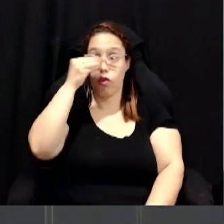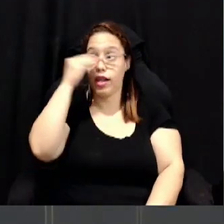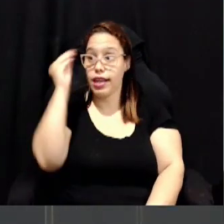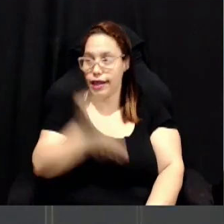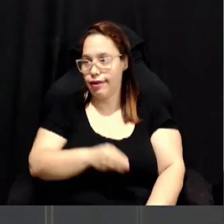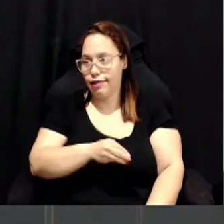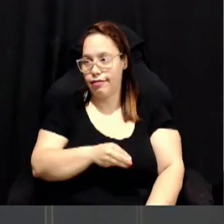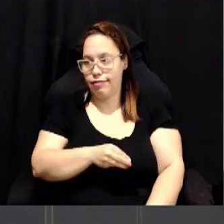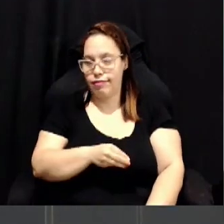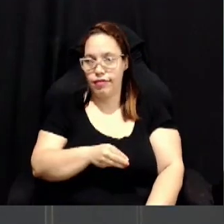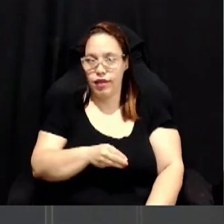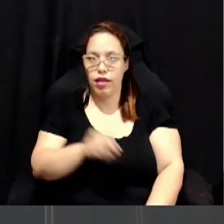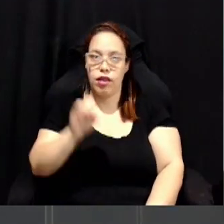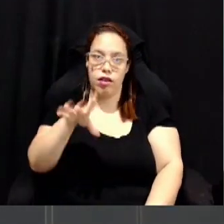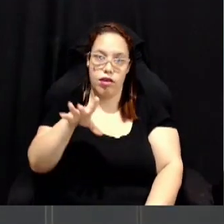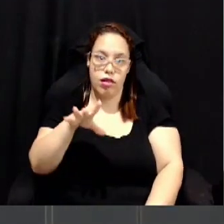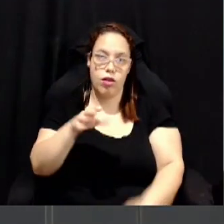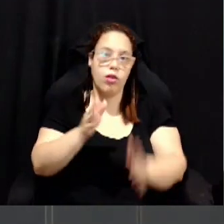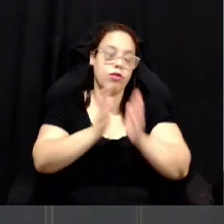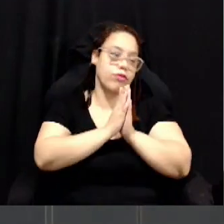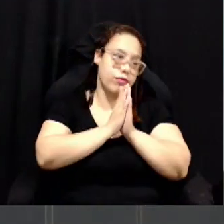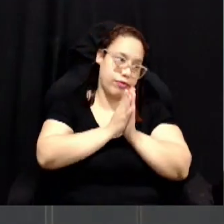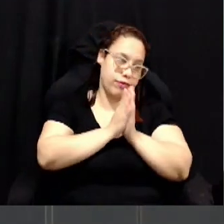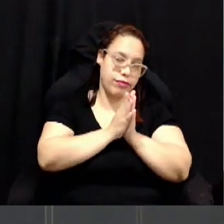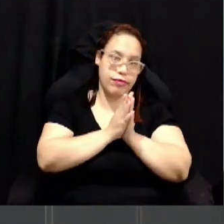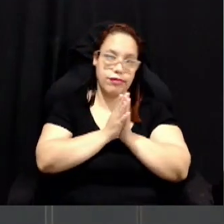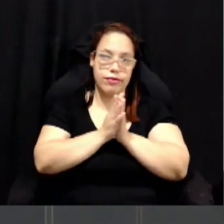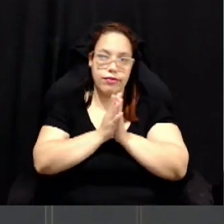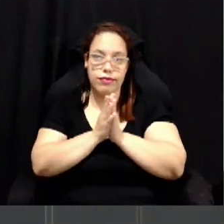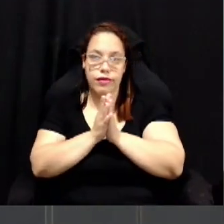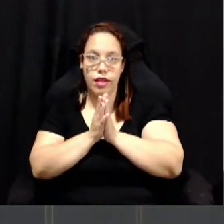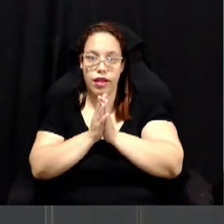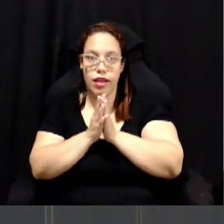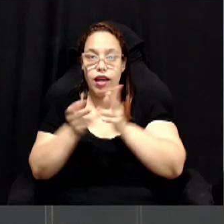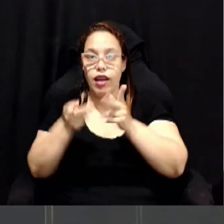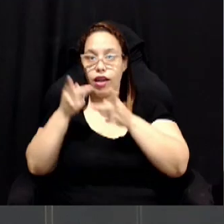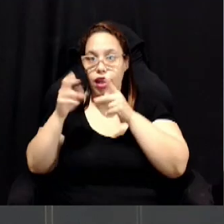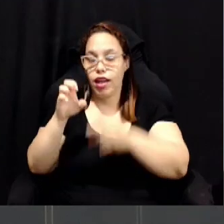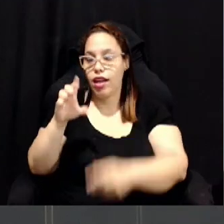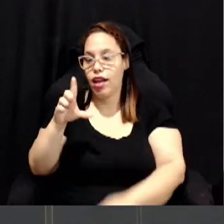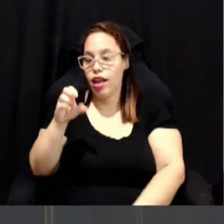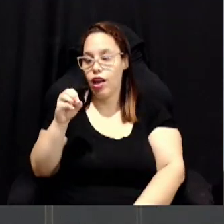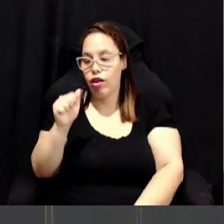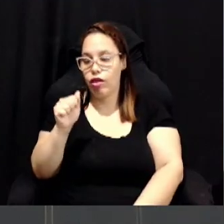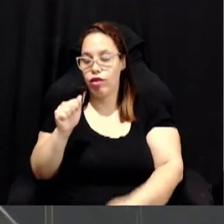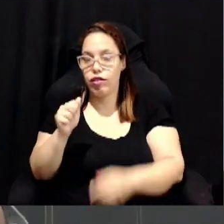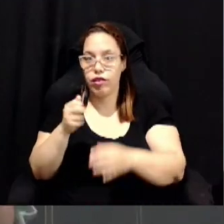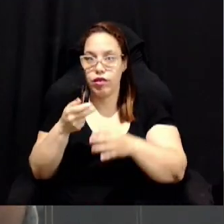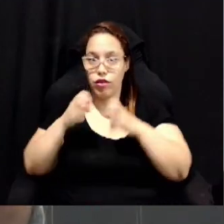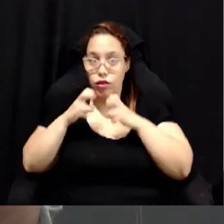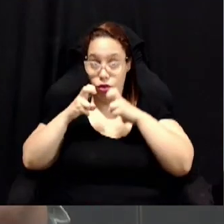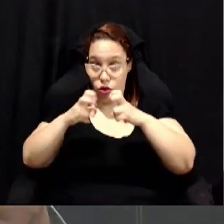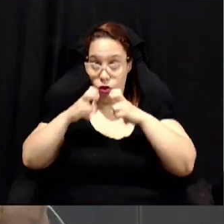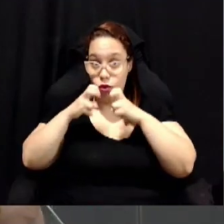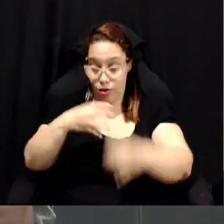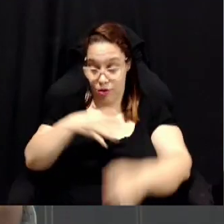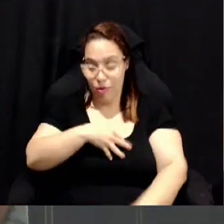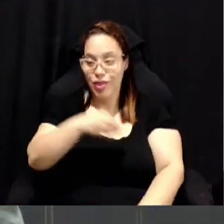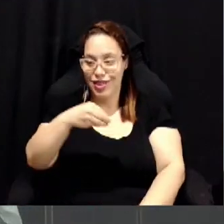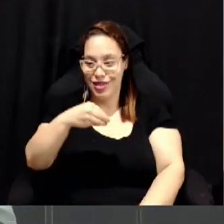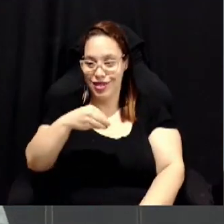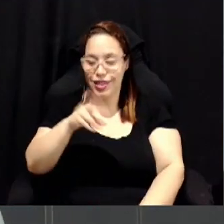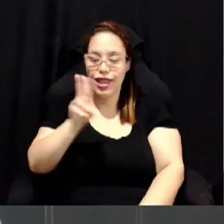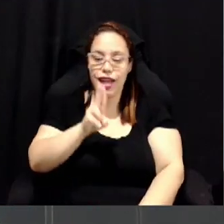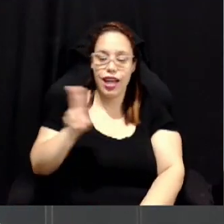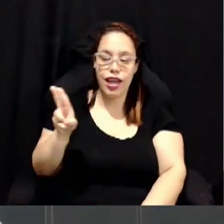só deixar aqui, se você me permitir, por então, favor, na vozinha da Eloá, porque no livro eu dou voz para minha filha, ela diz assim: